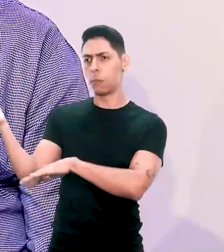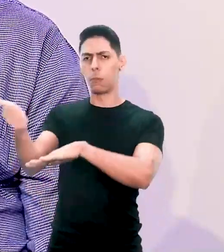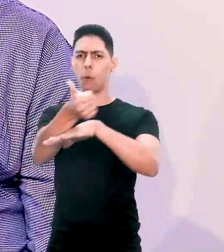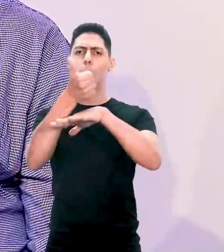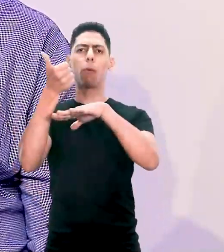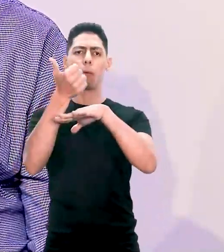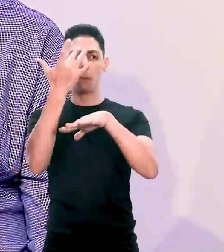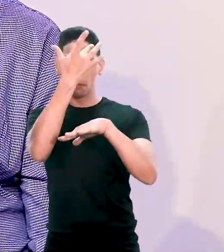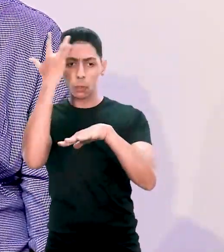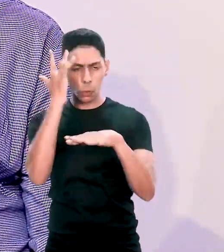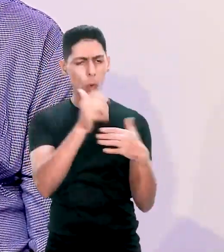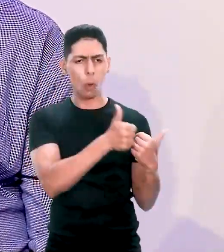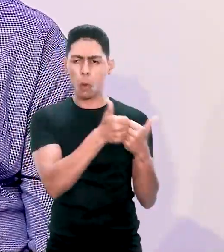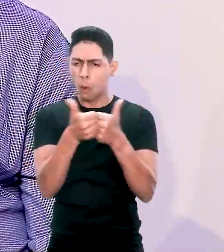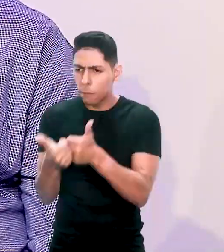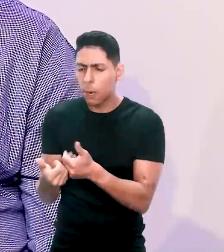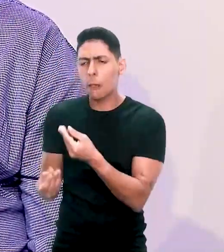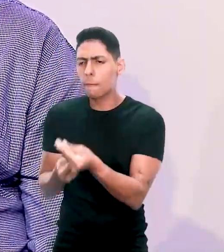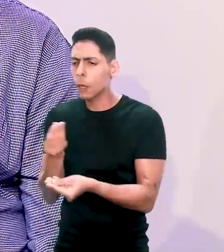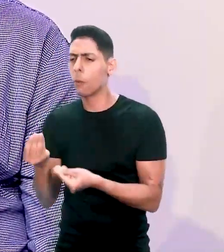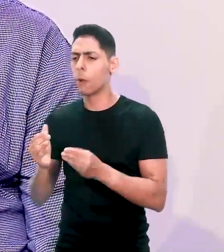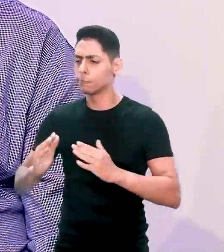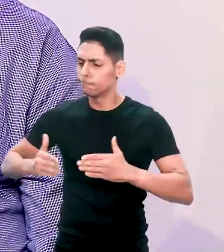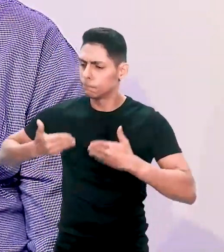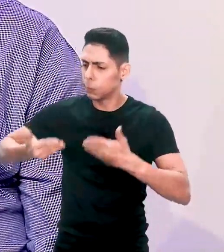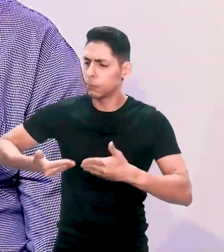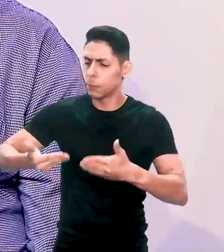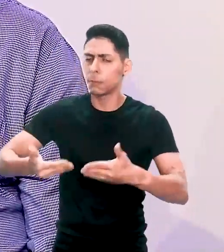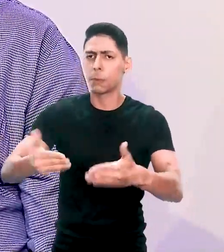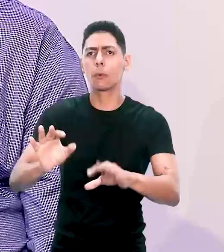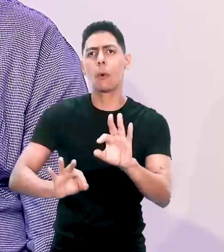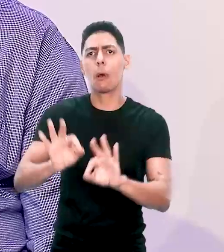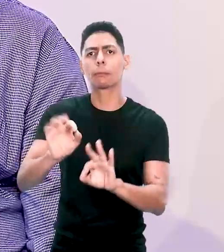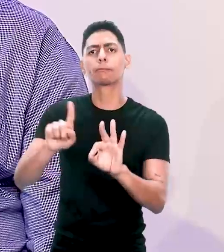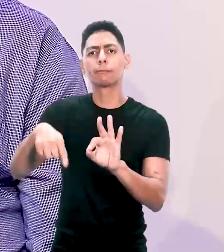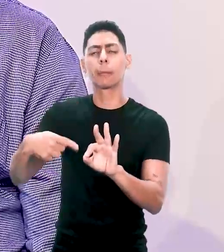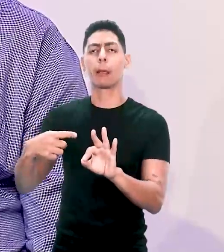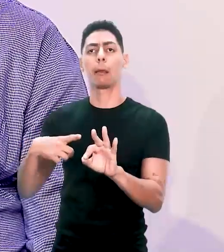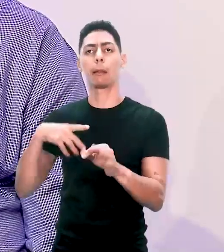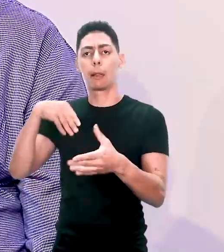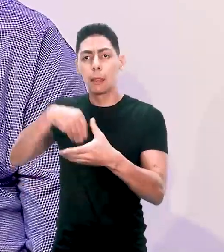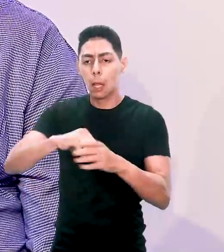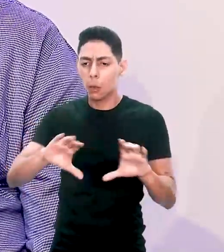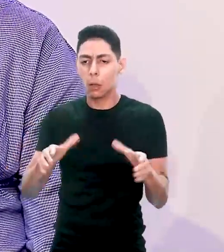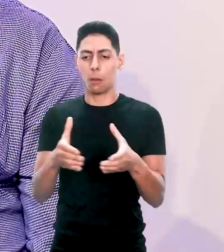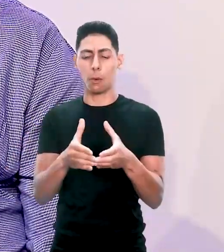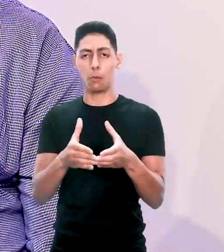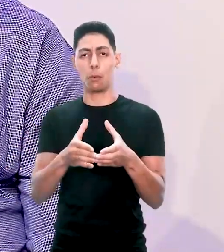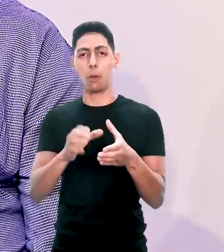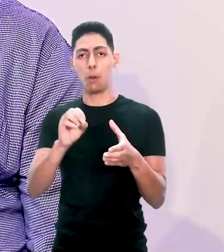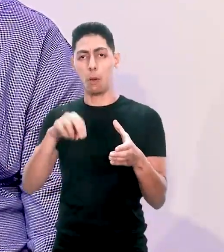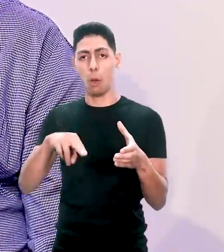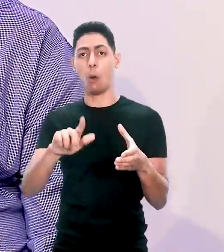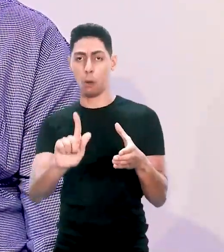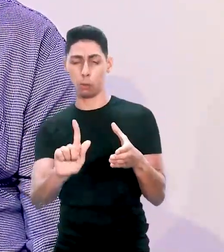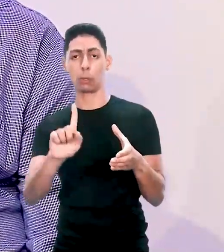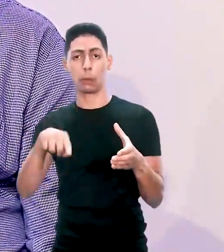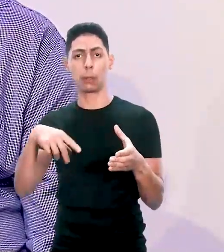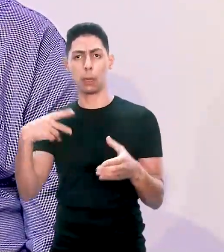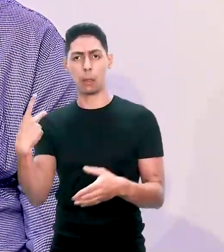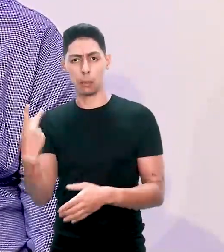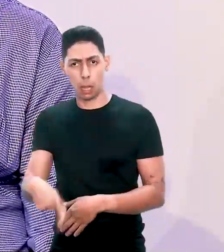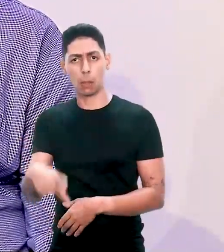que acompanham o desenvolvimento, a governança das organizações não governamentais em